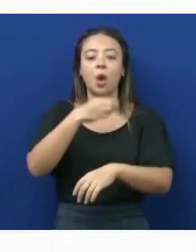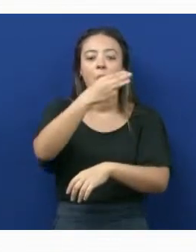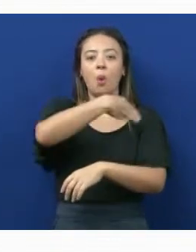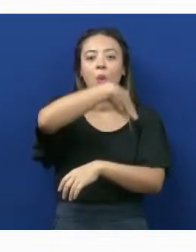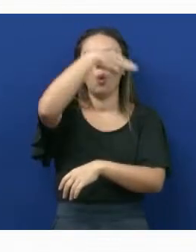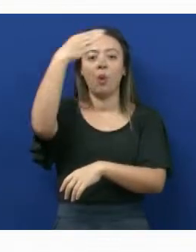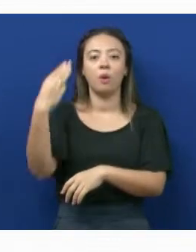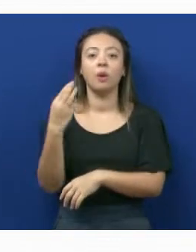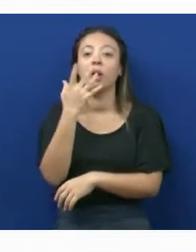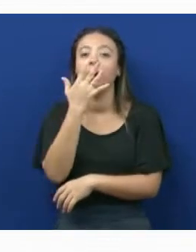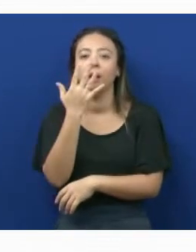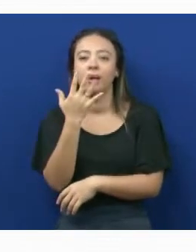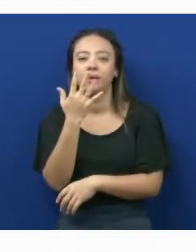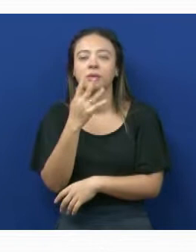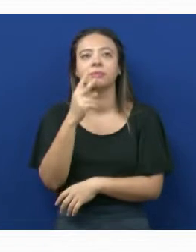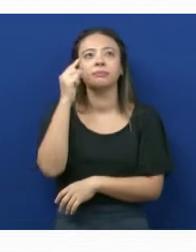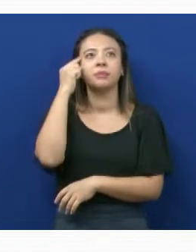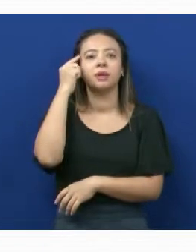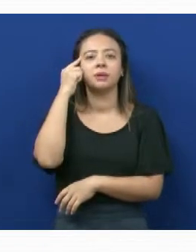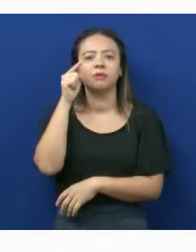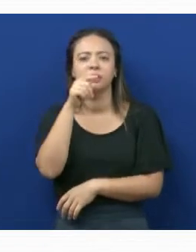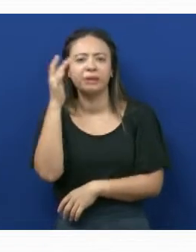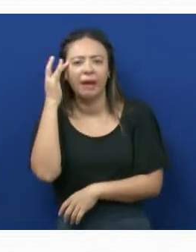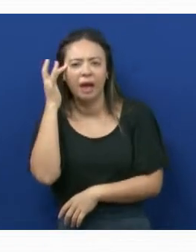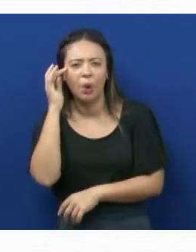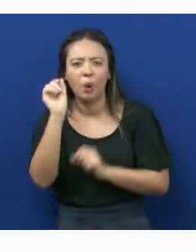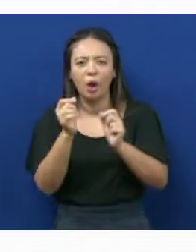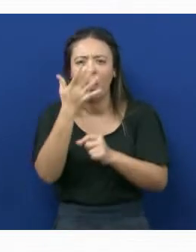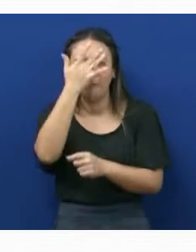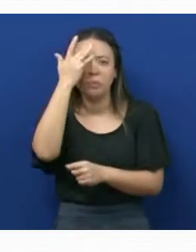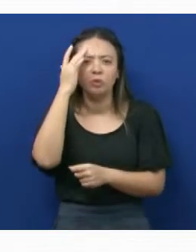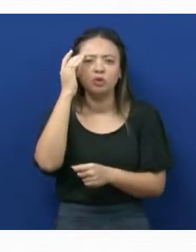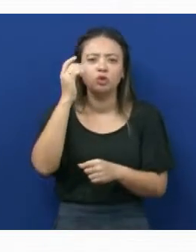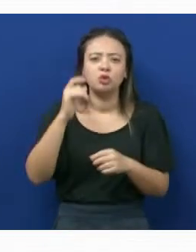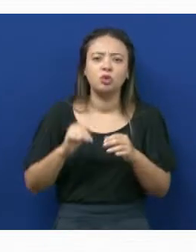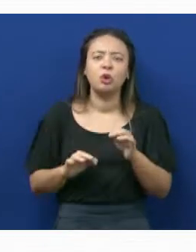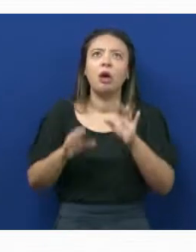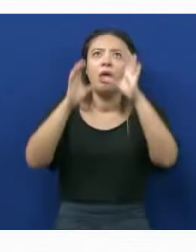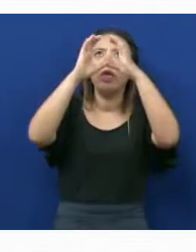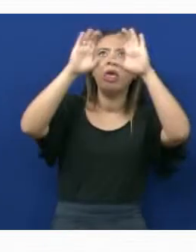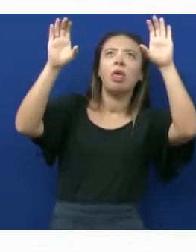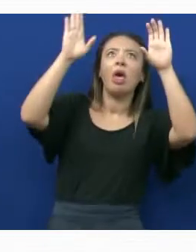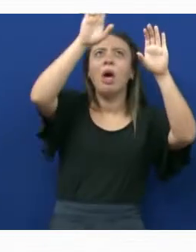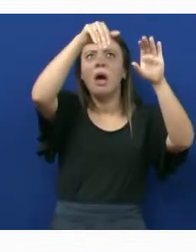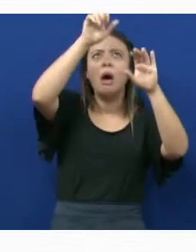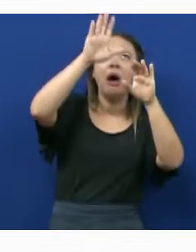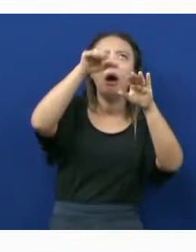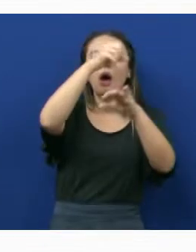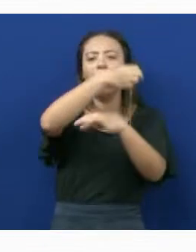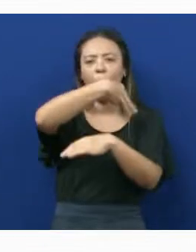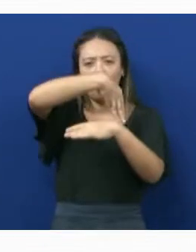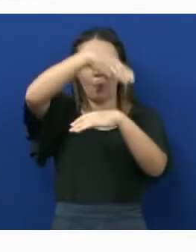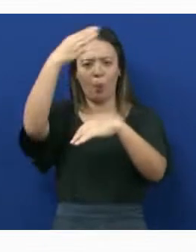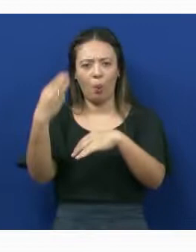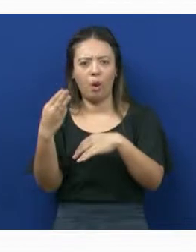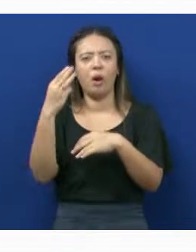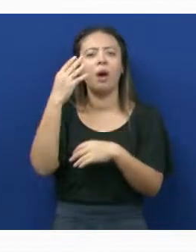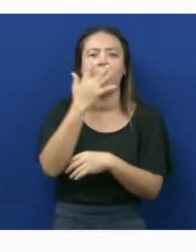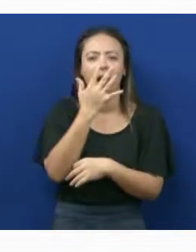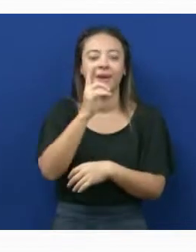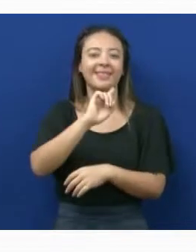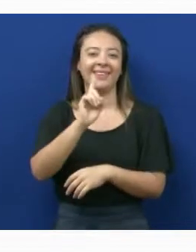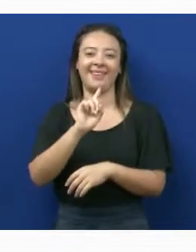homem foi até no céu, pegou um pincel e pintou o arco-íris? De forma nenhuma. De onde surgiram essas cores